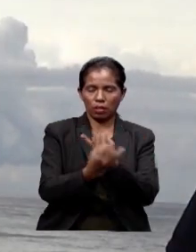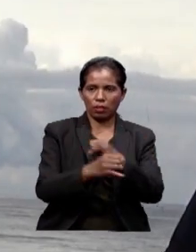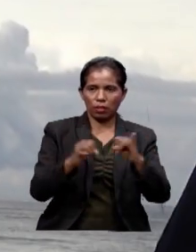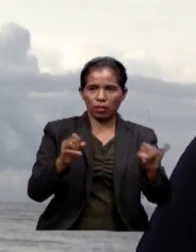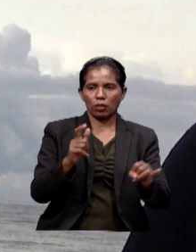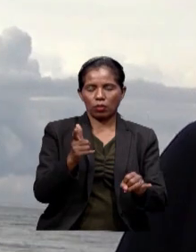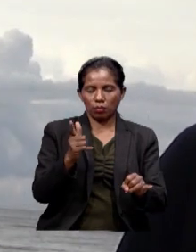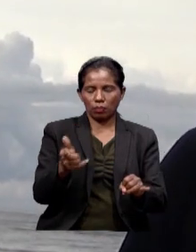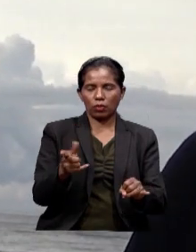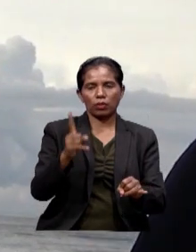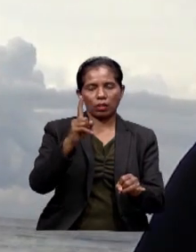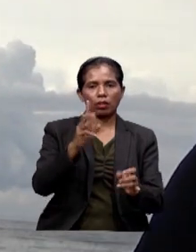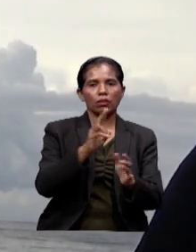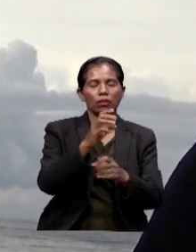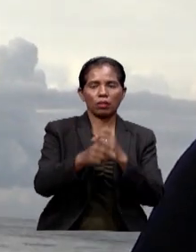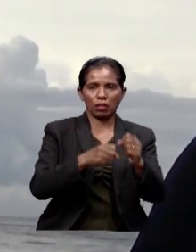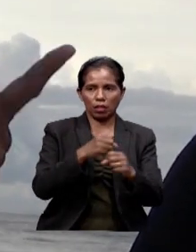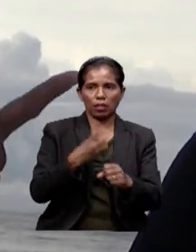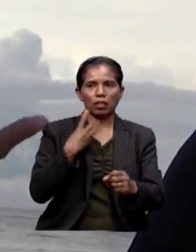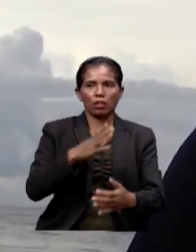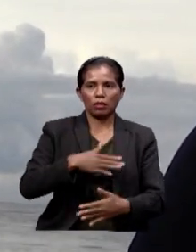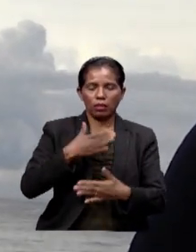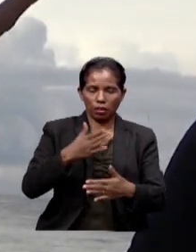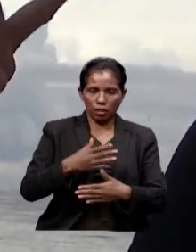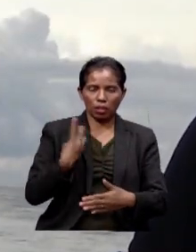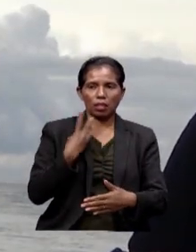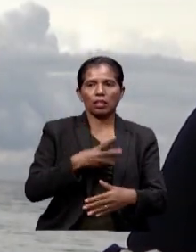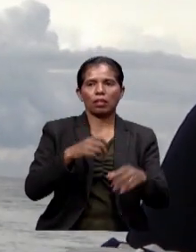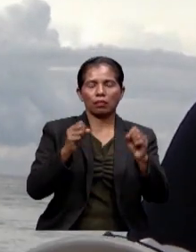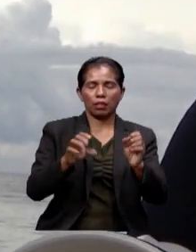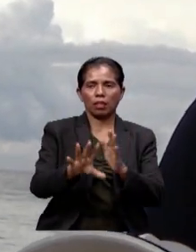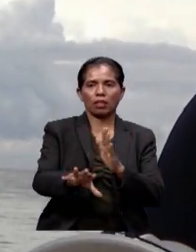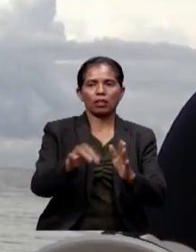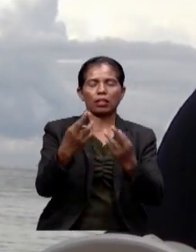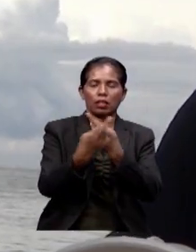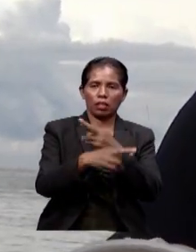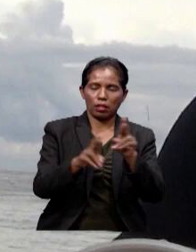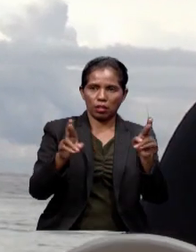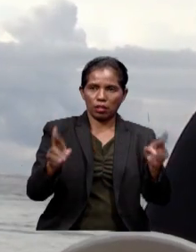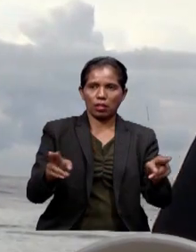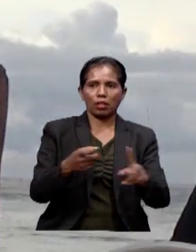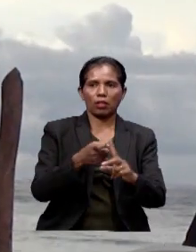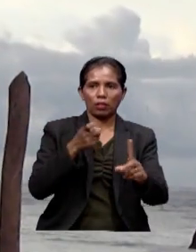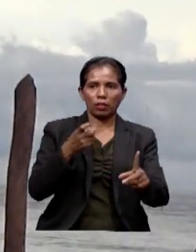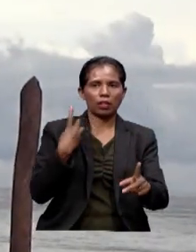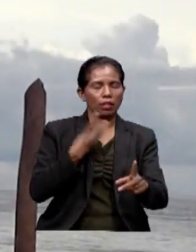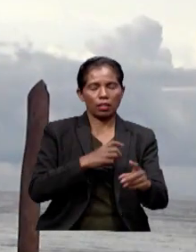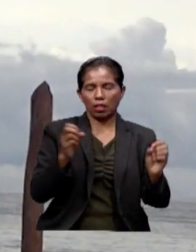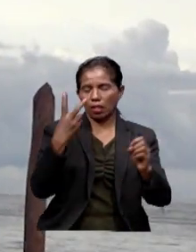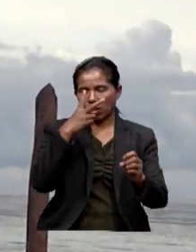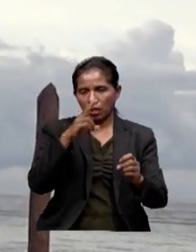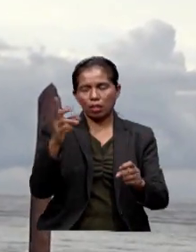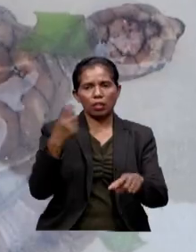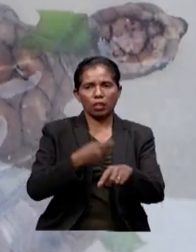21 anos. Oi, ita xolo, ita mareka ta, ita eta nona ni resultado. Osi bua te metla hare, ulo ki